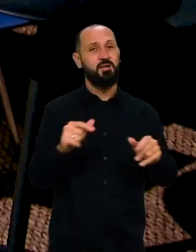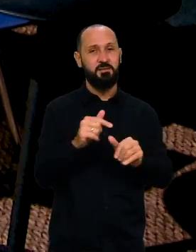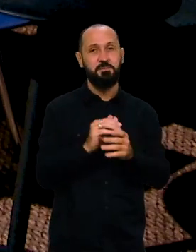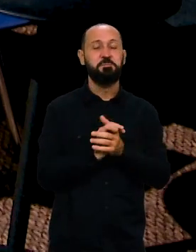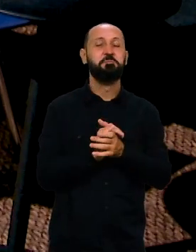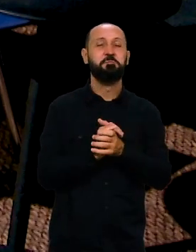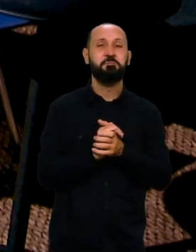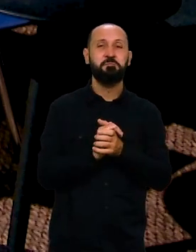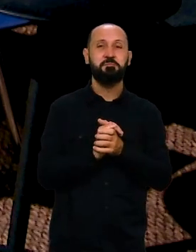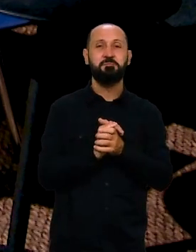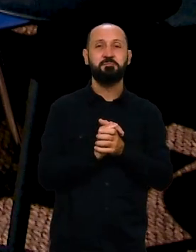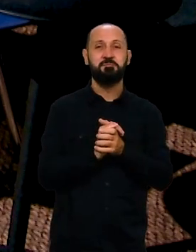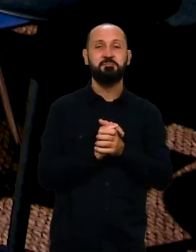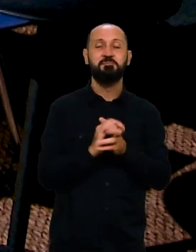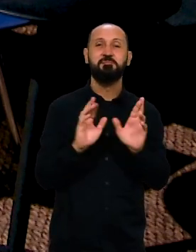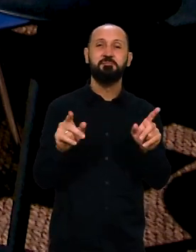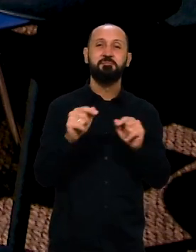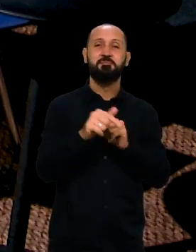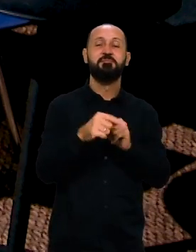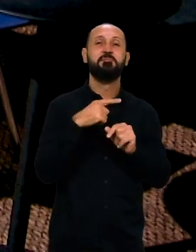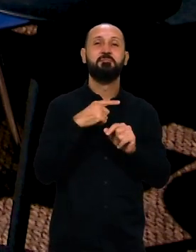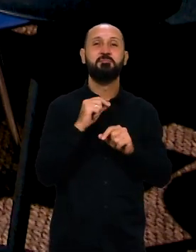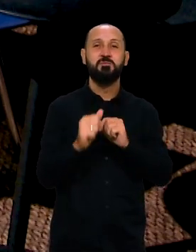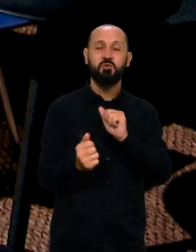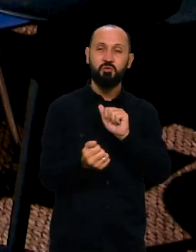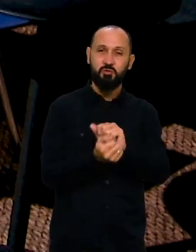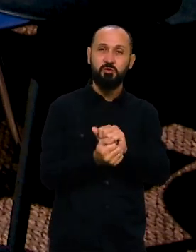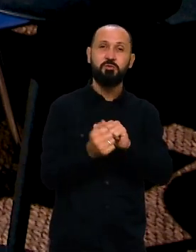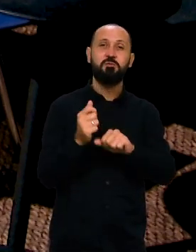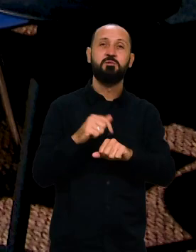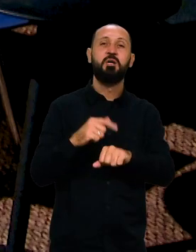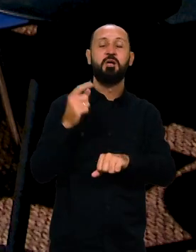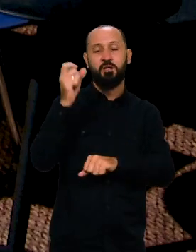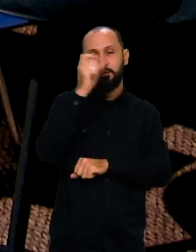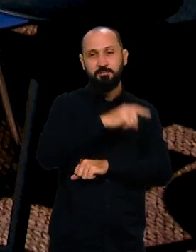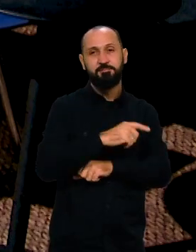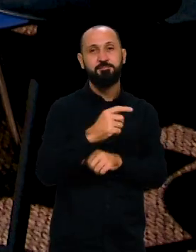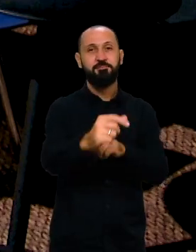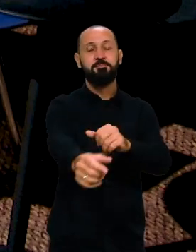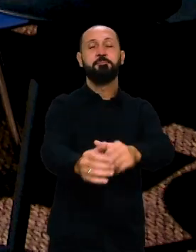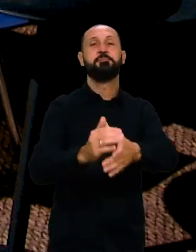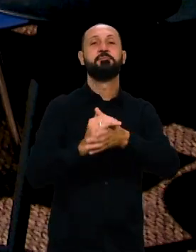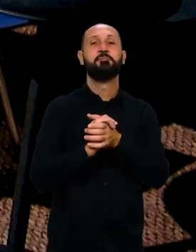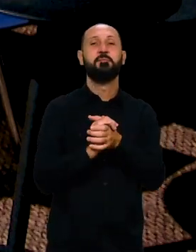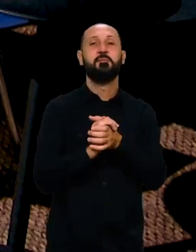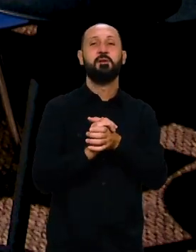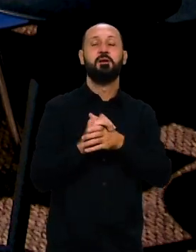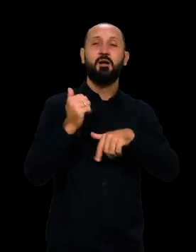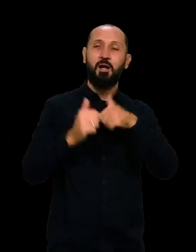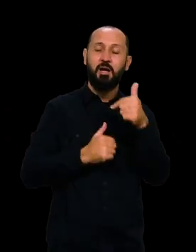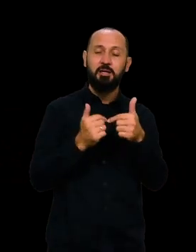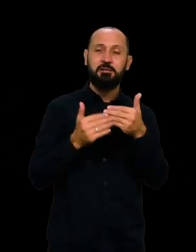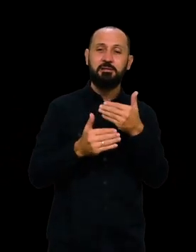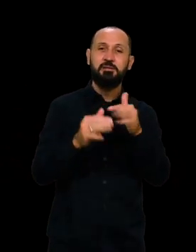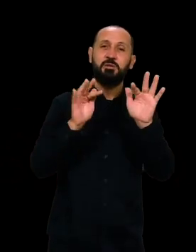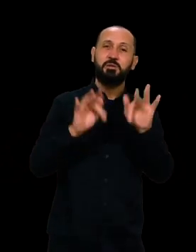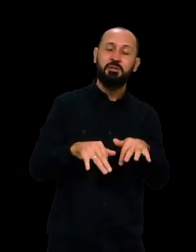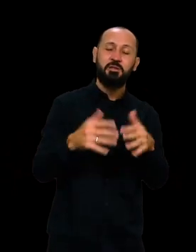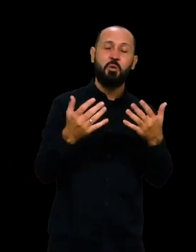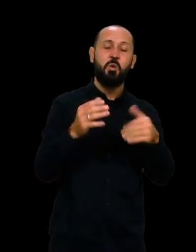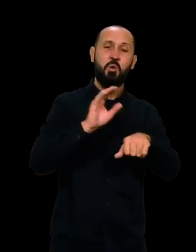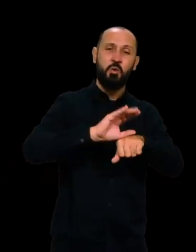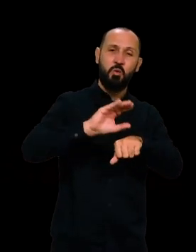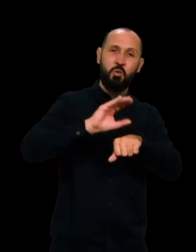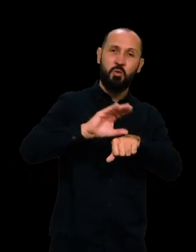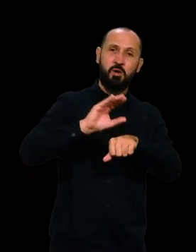geração foi moldada de outra forma. É uma geração moldada de outra forma, com tempos duros também. E aí,